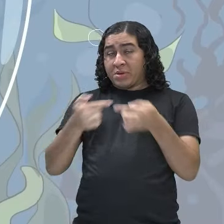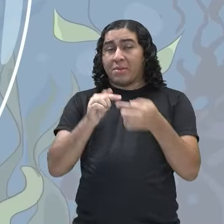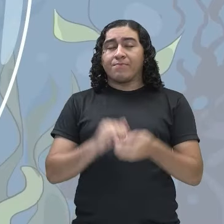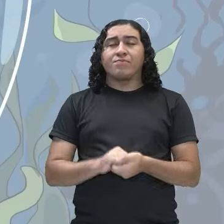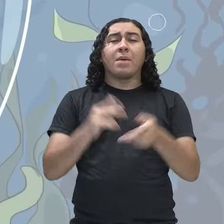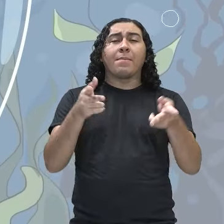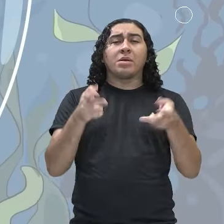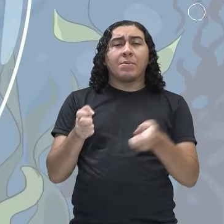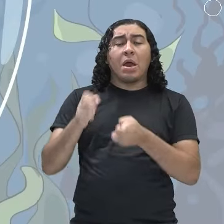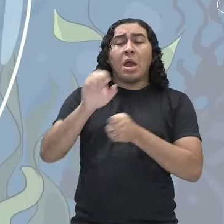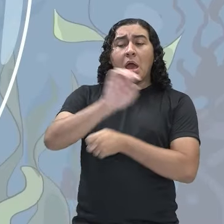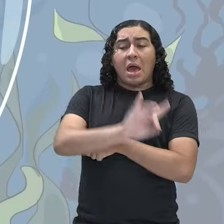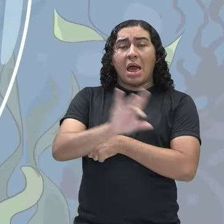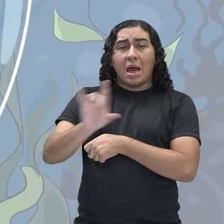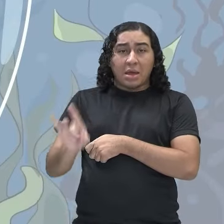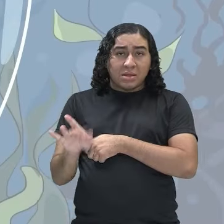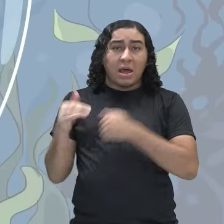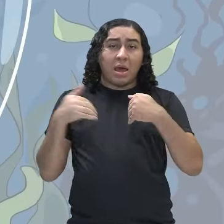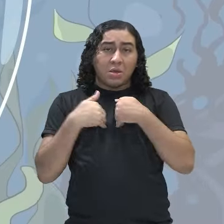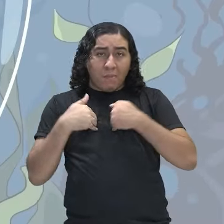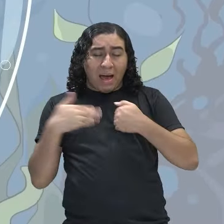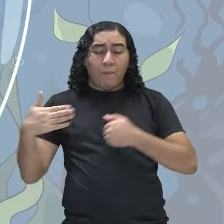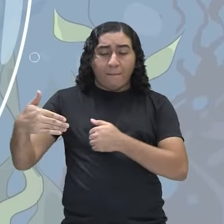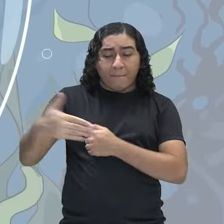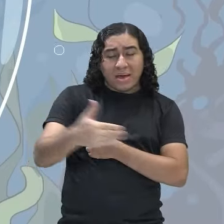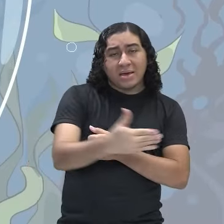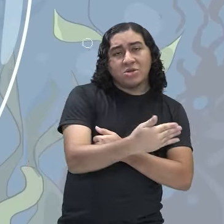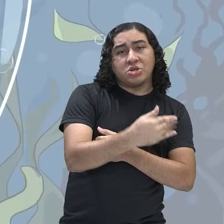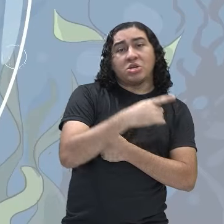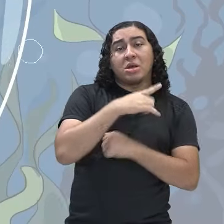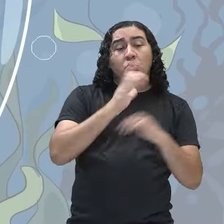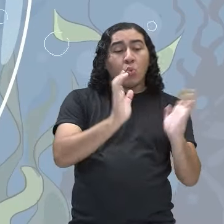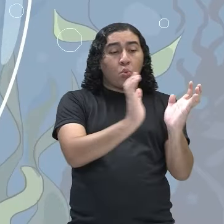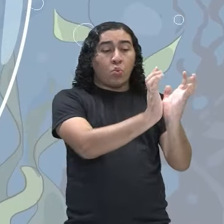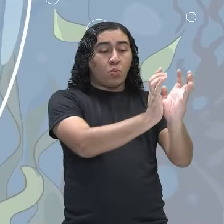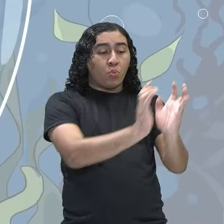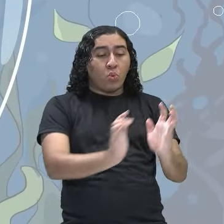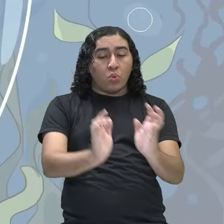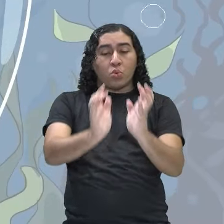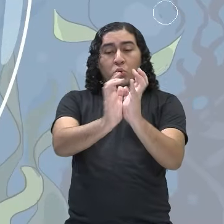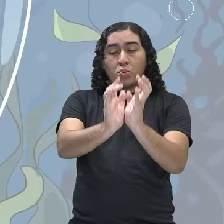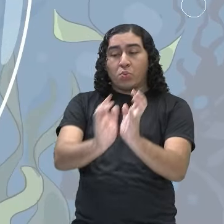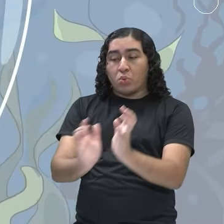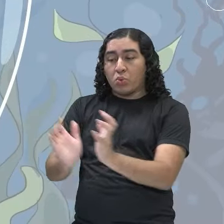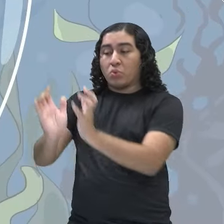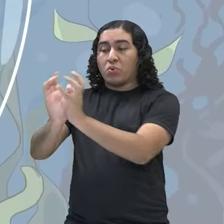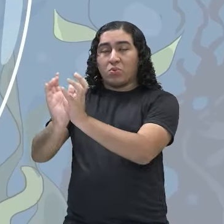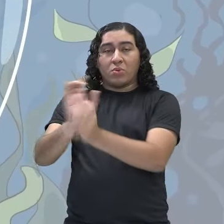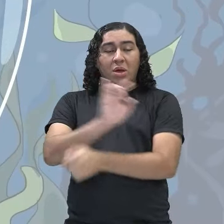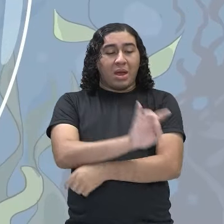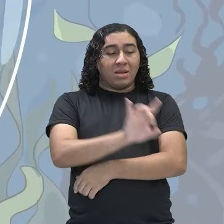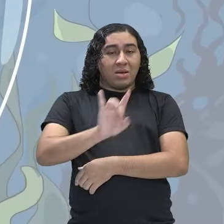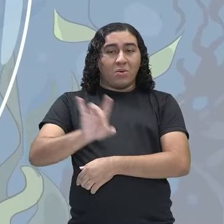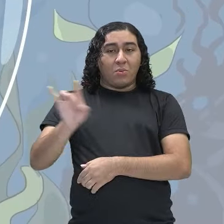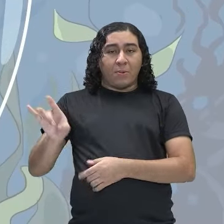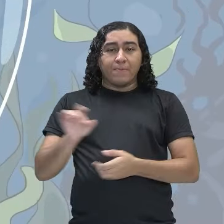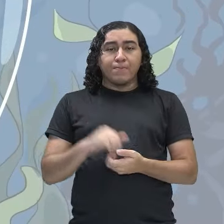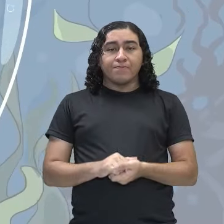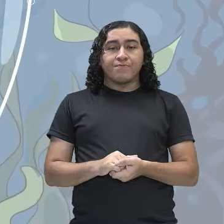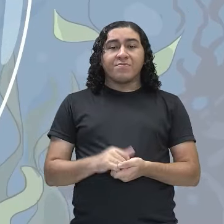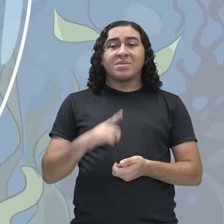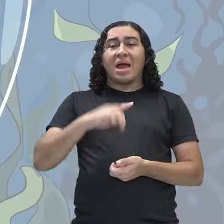que aparece aqui nesse aquário faz parte de um grupo dentro dos peixes, né? Então eu tenho aqui,